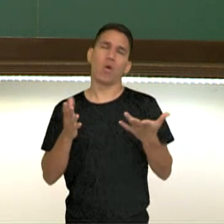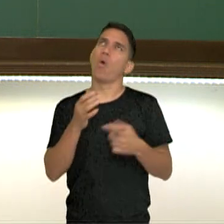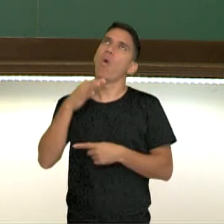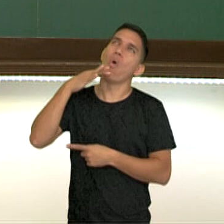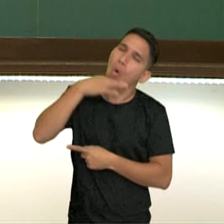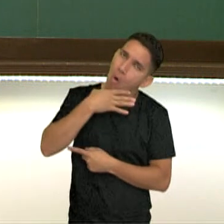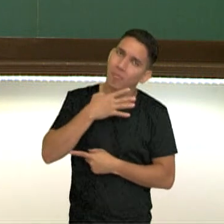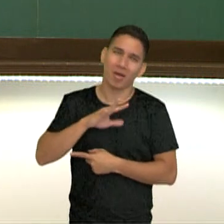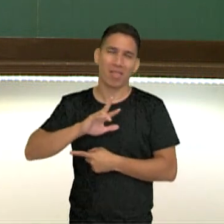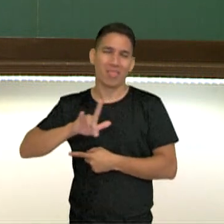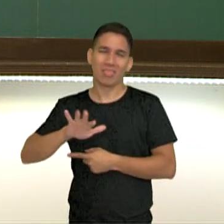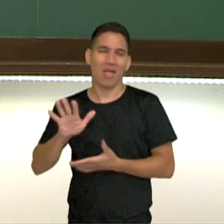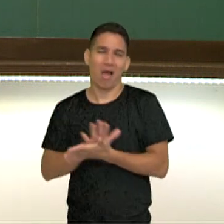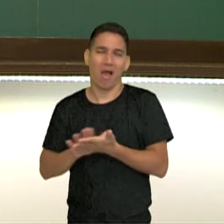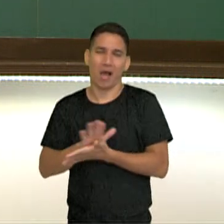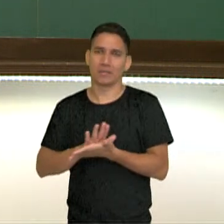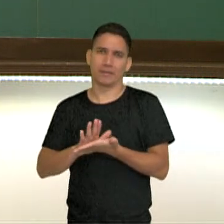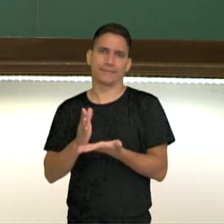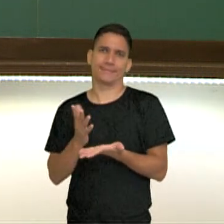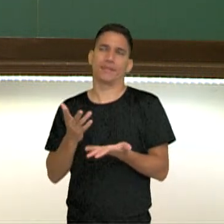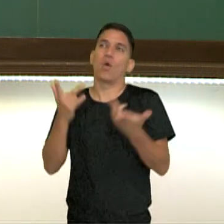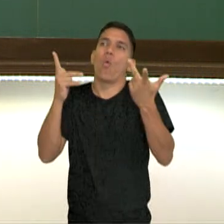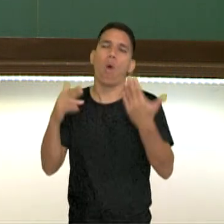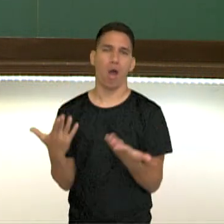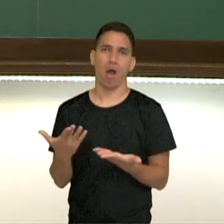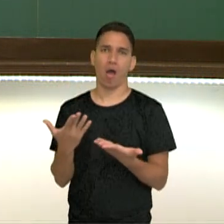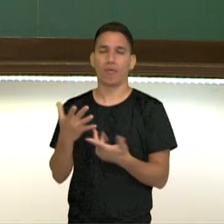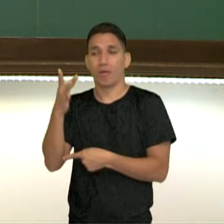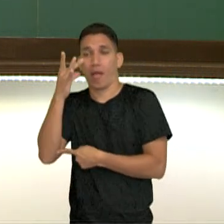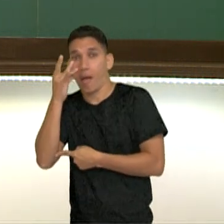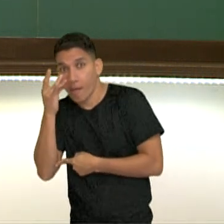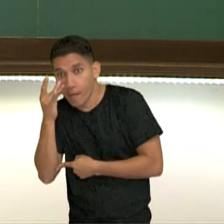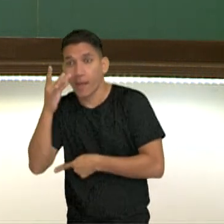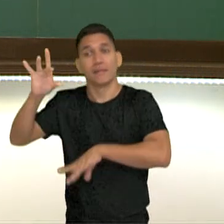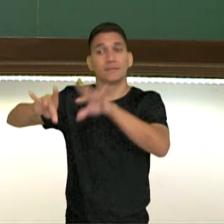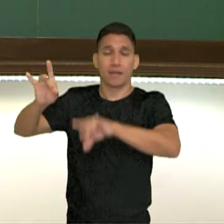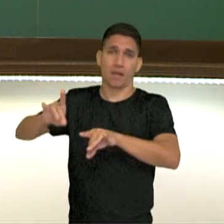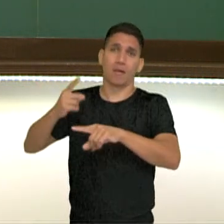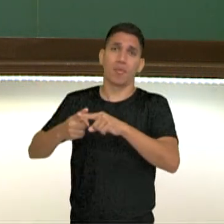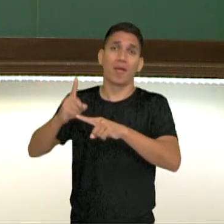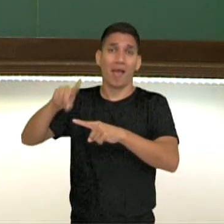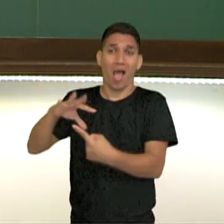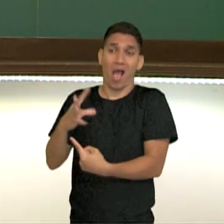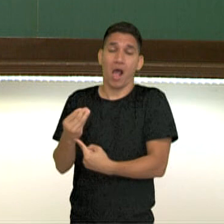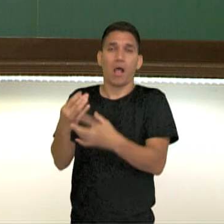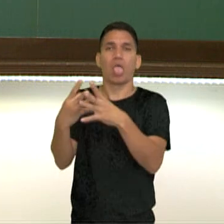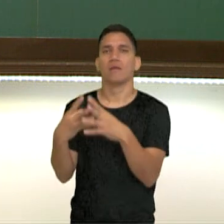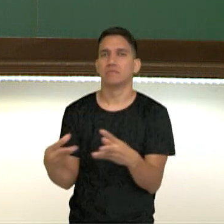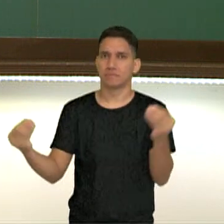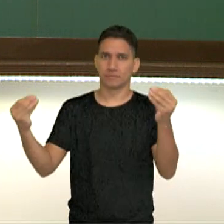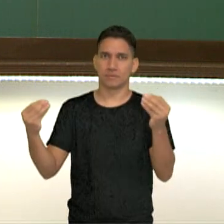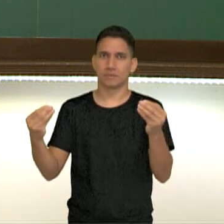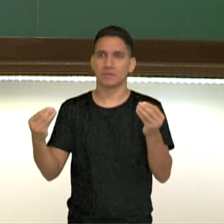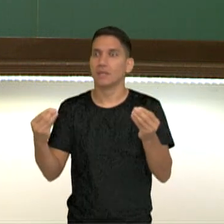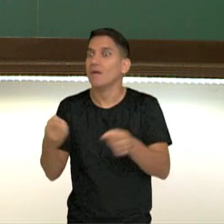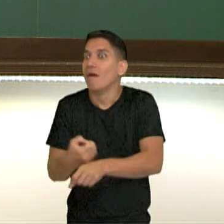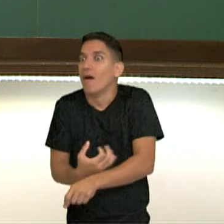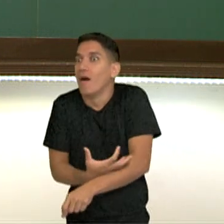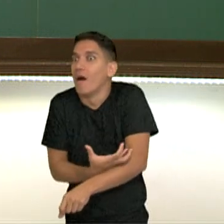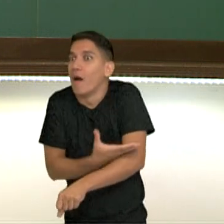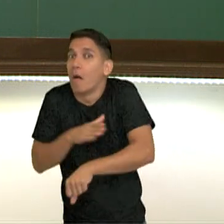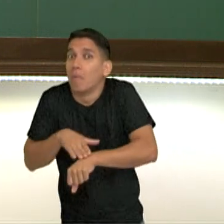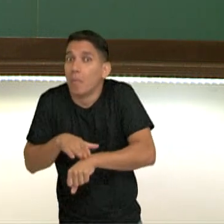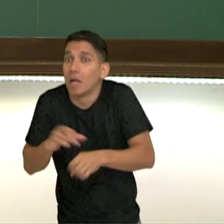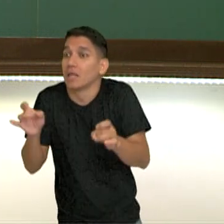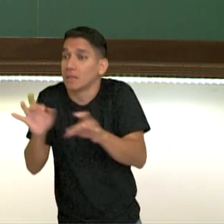se compara ao teatro ao vivo, tá? Que é uma arte efêmera, não é? As sensações você vive ali naquele momento.